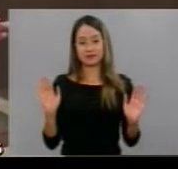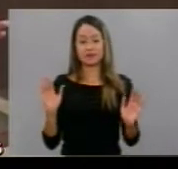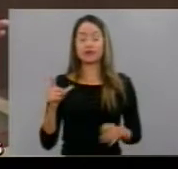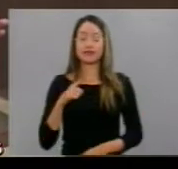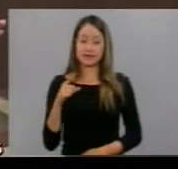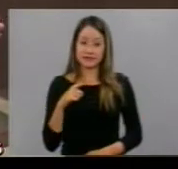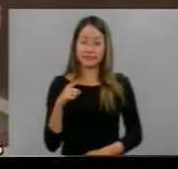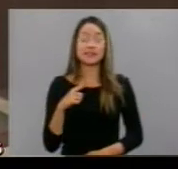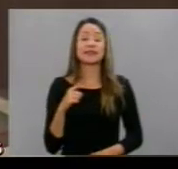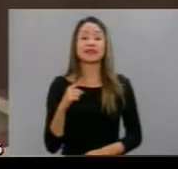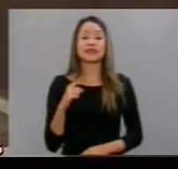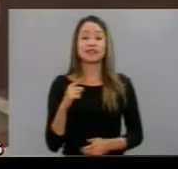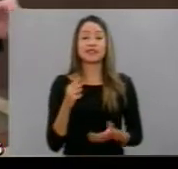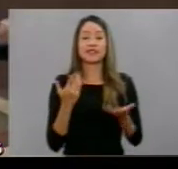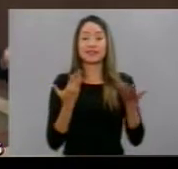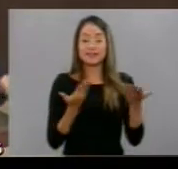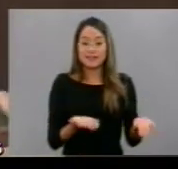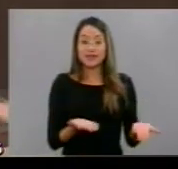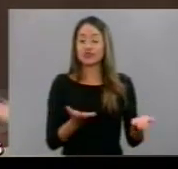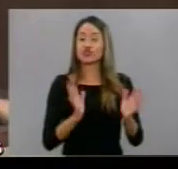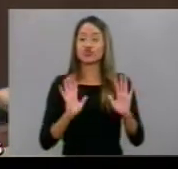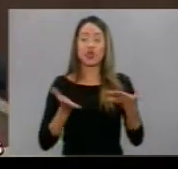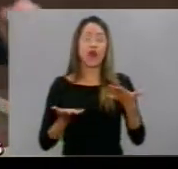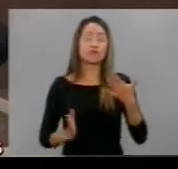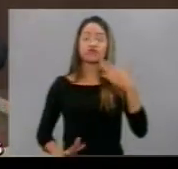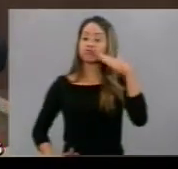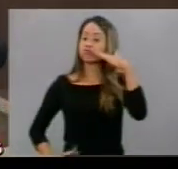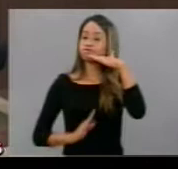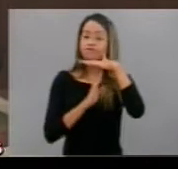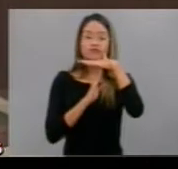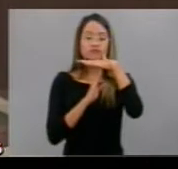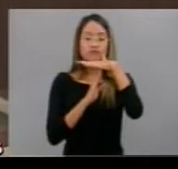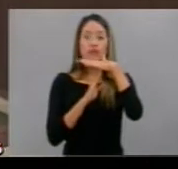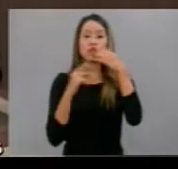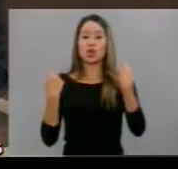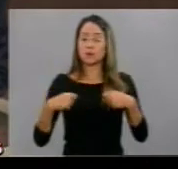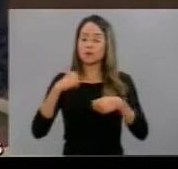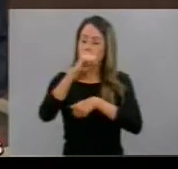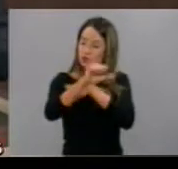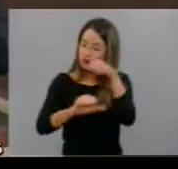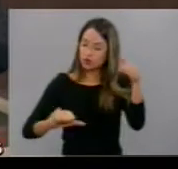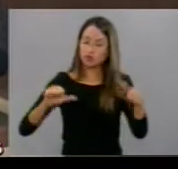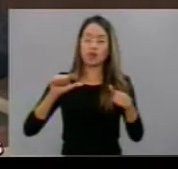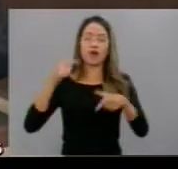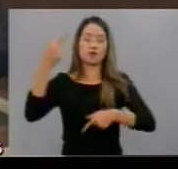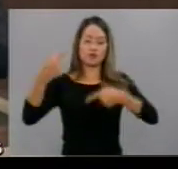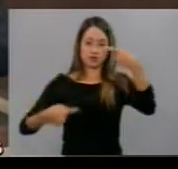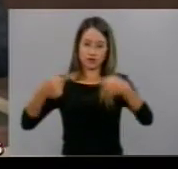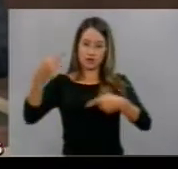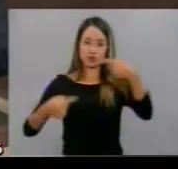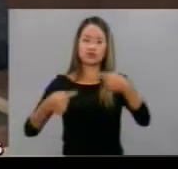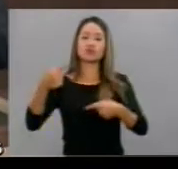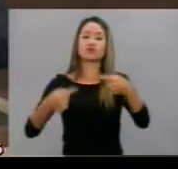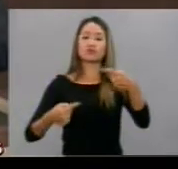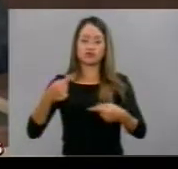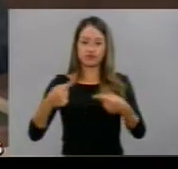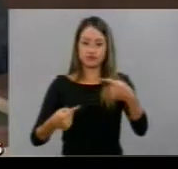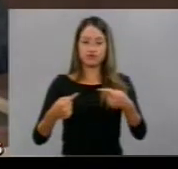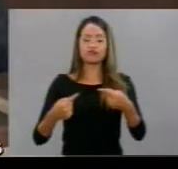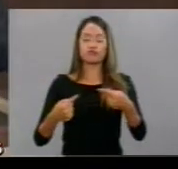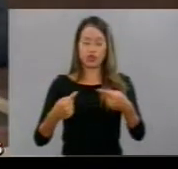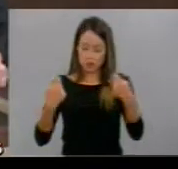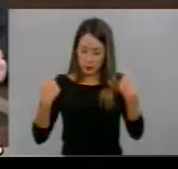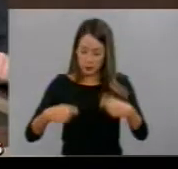está no seu limite. Ou se faz a reforma política a partir do povo, democrática, desde